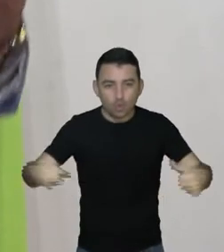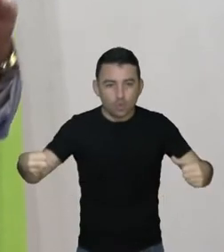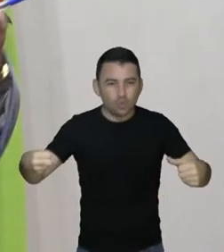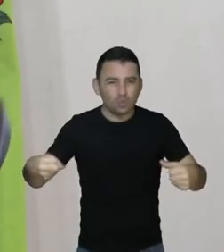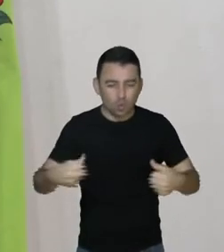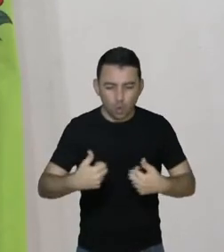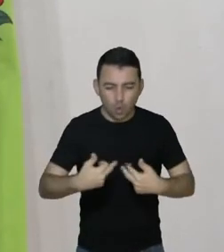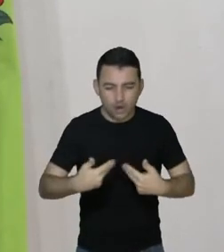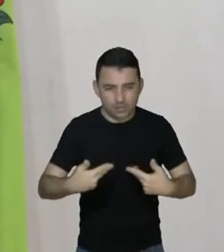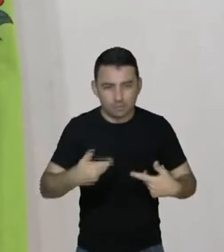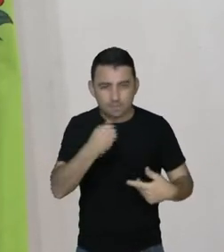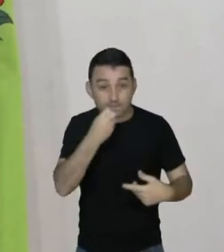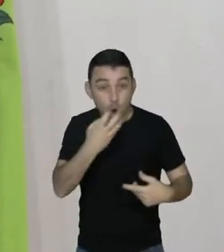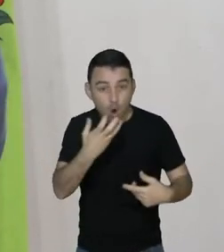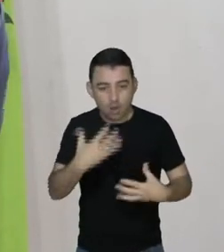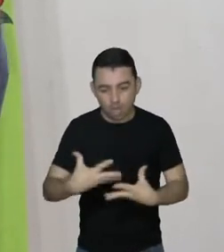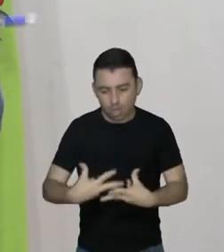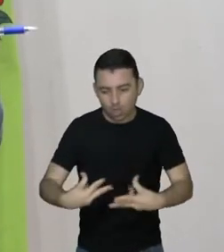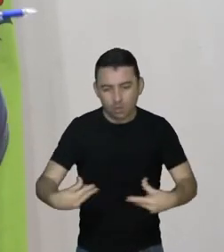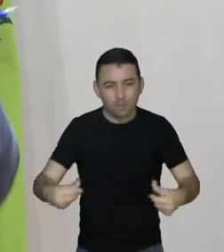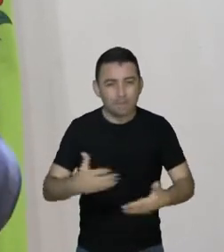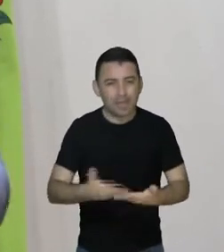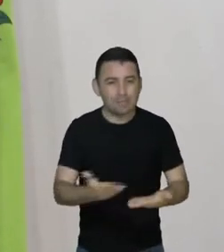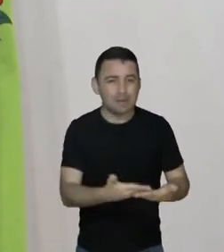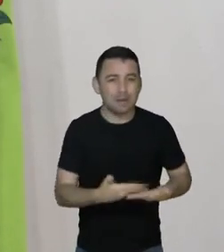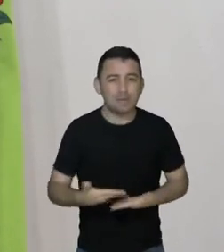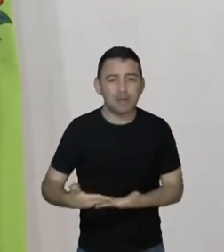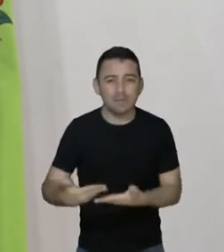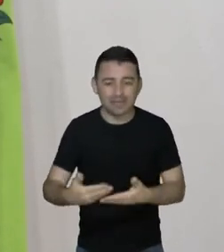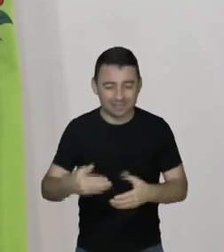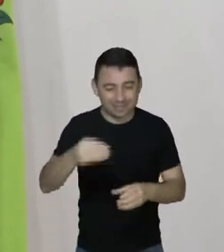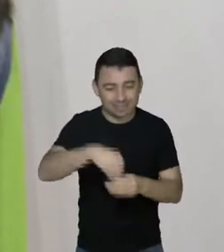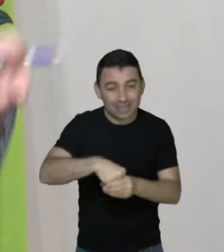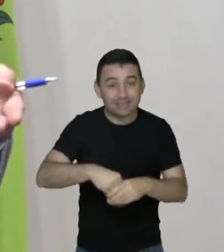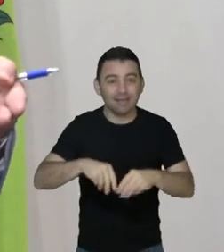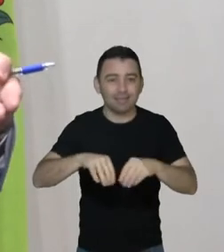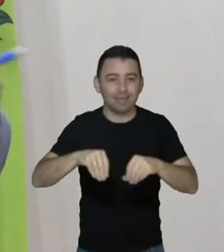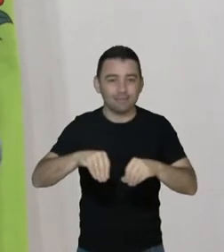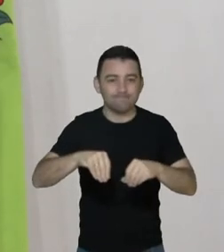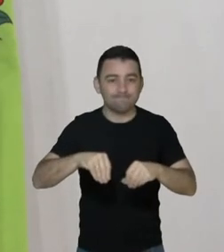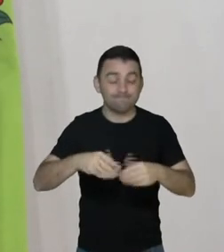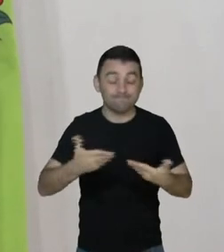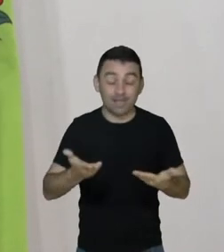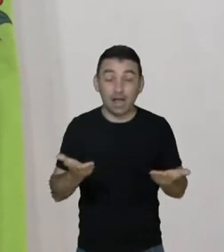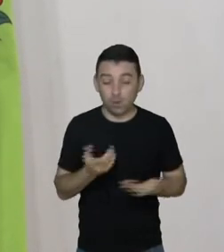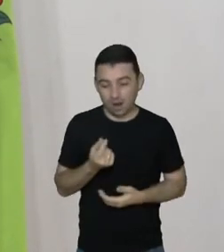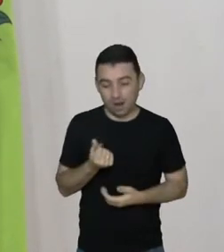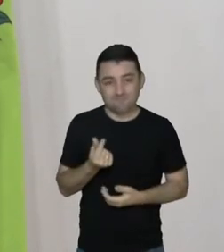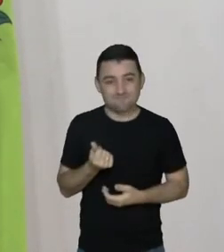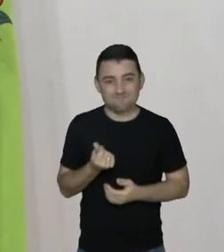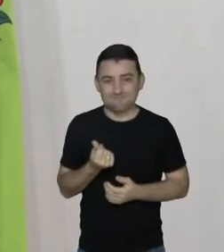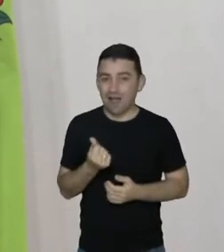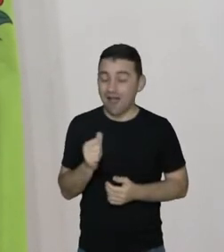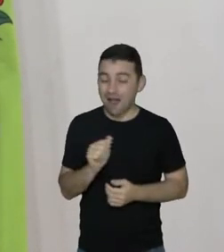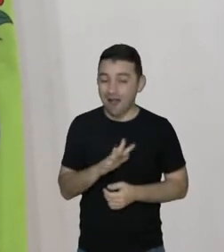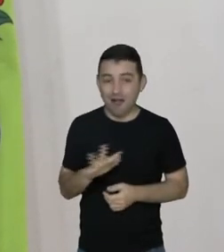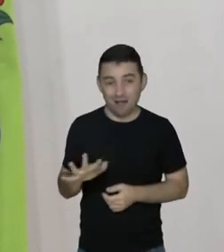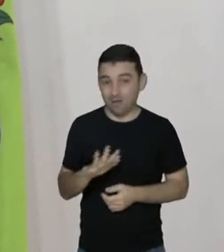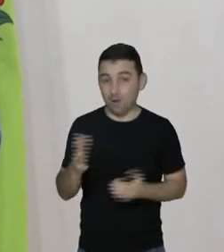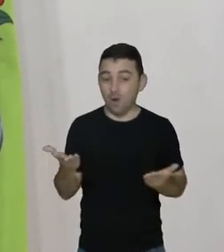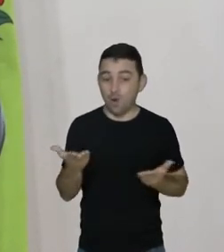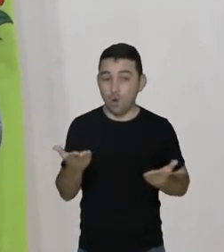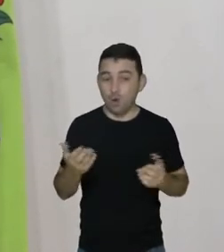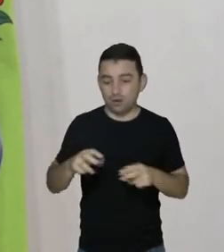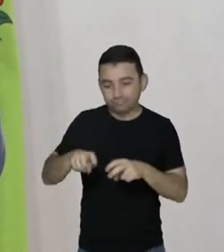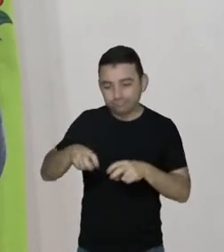custo agora para recuperar o solo, ele é muito grande para os agricultores, sem contar